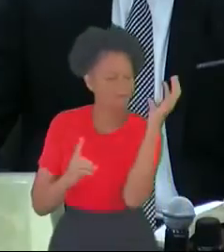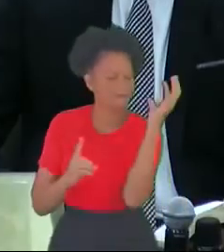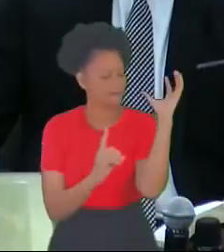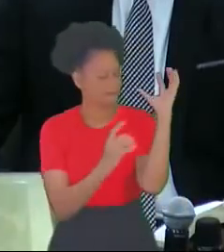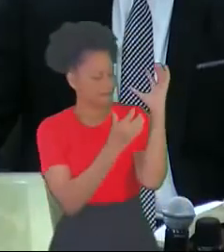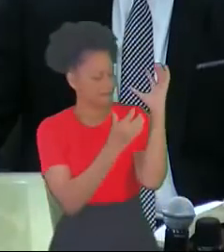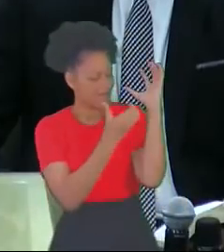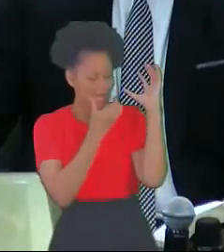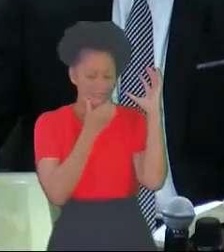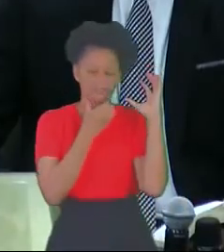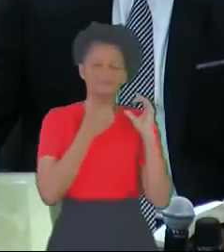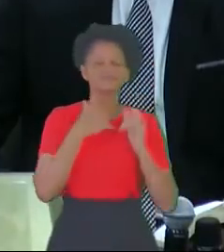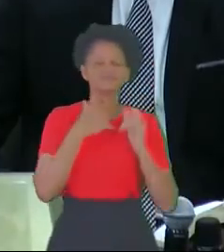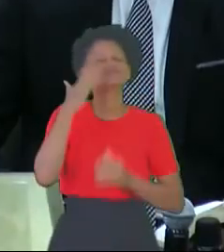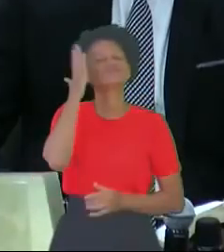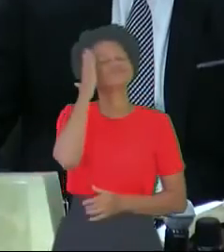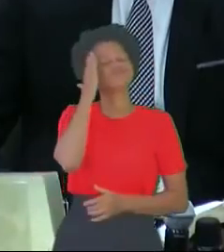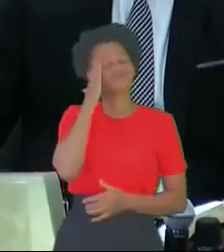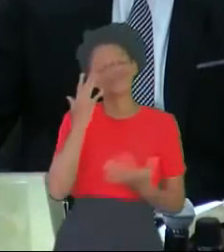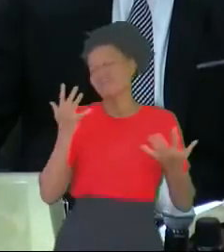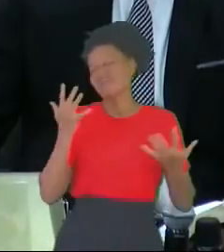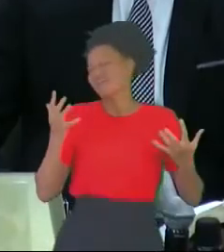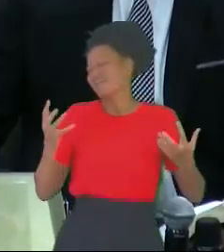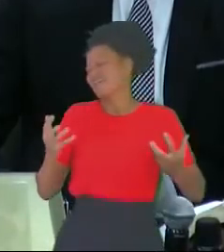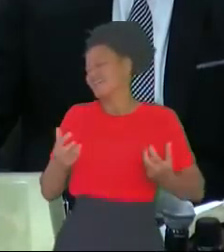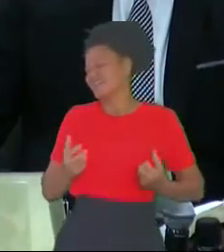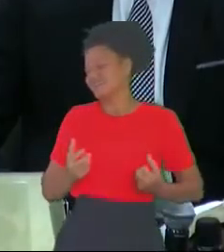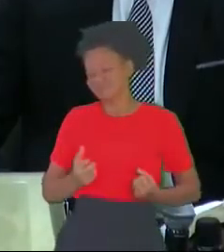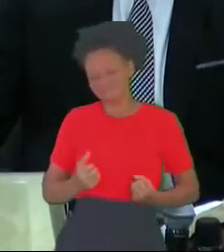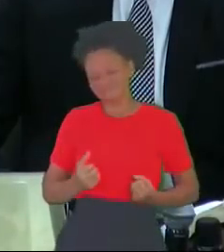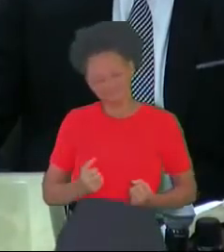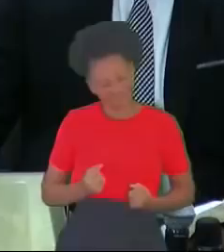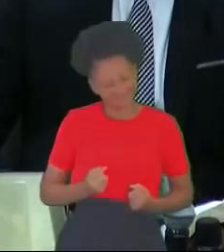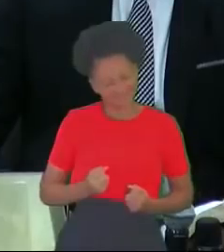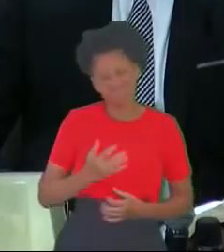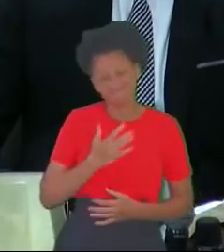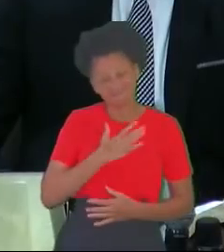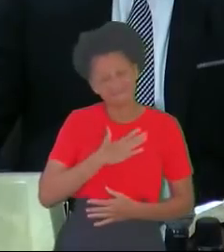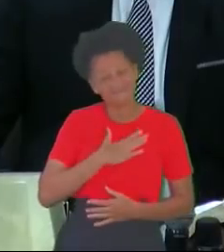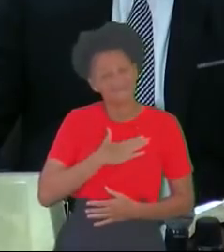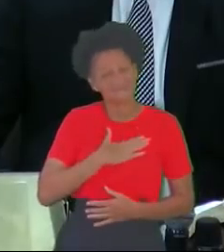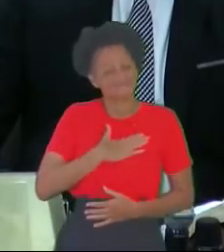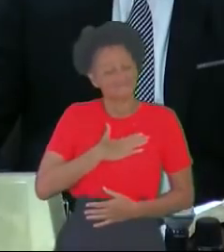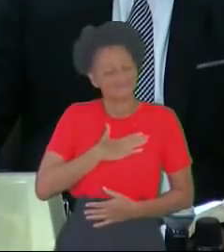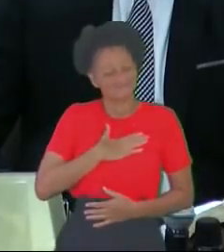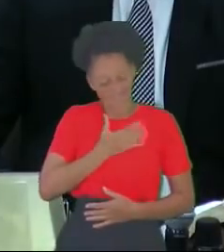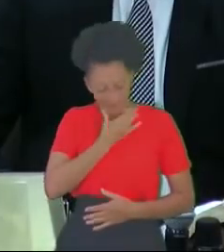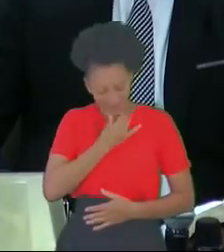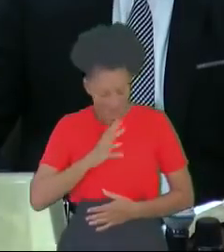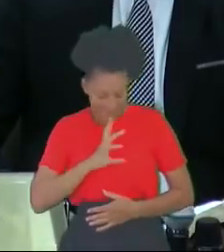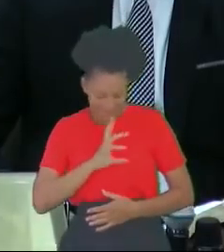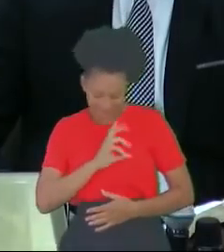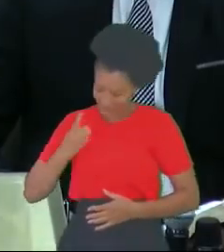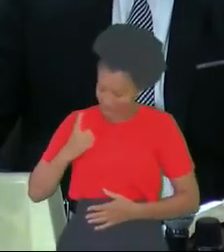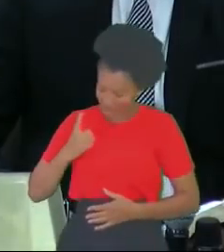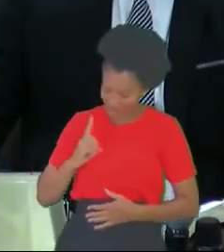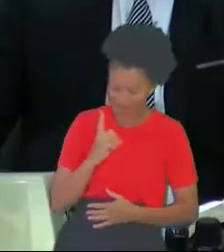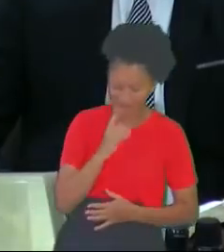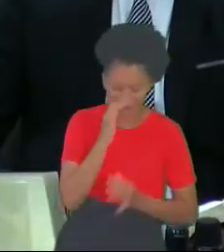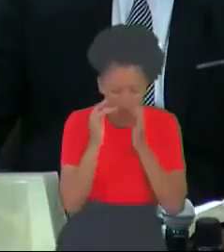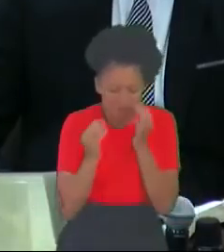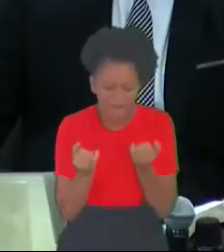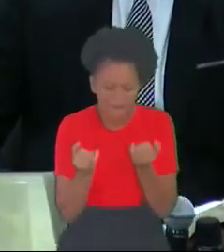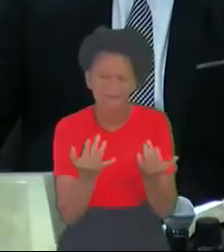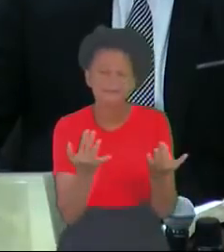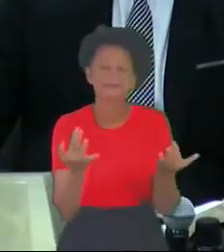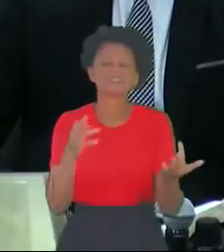que derrama lágrima dizendo: ah, se o meu amado viesse ao seu jardim. Eu tenho certeza que tem